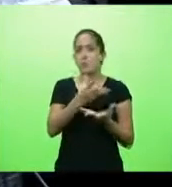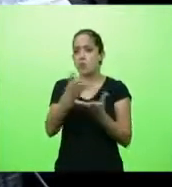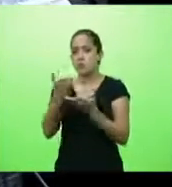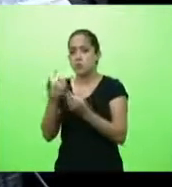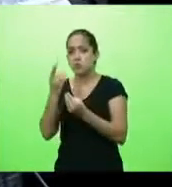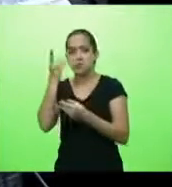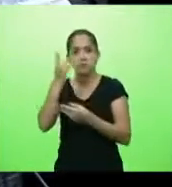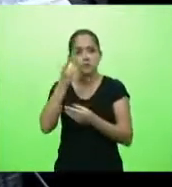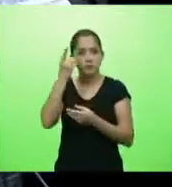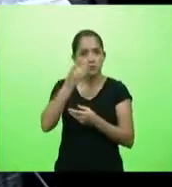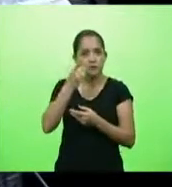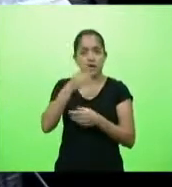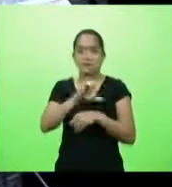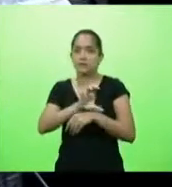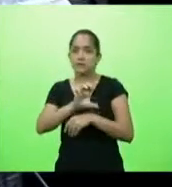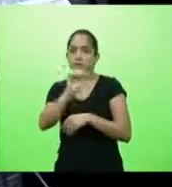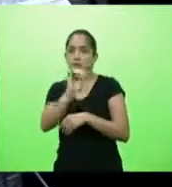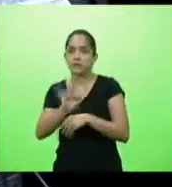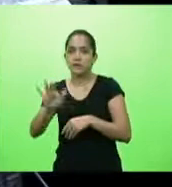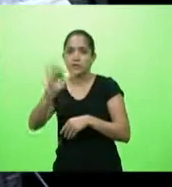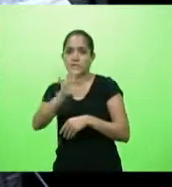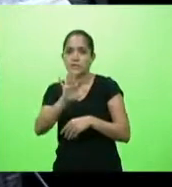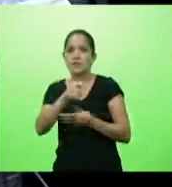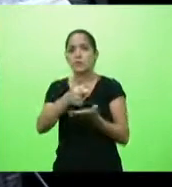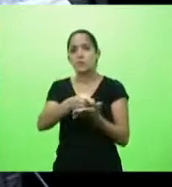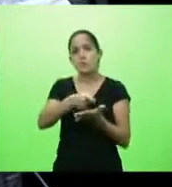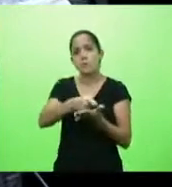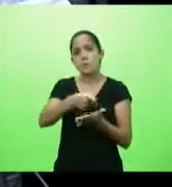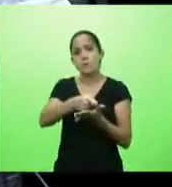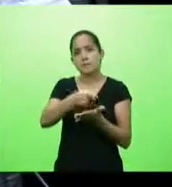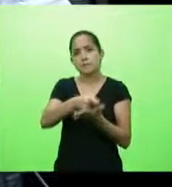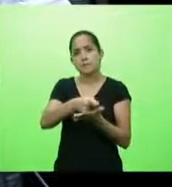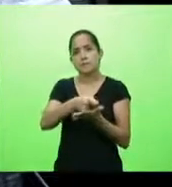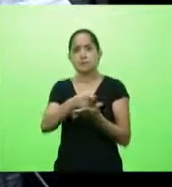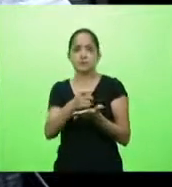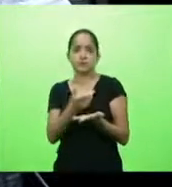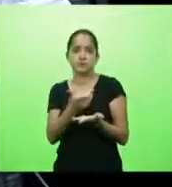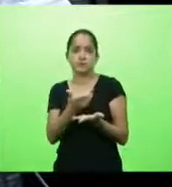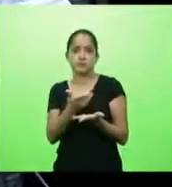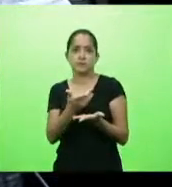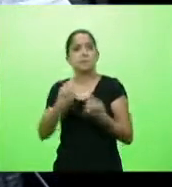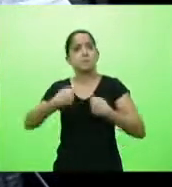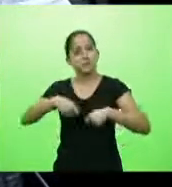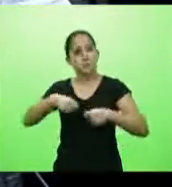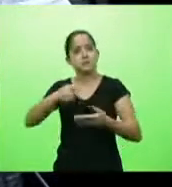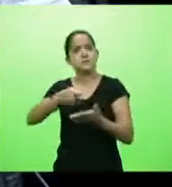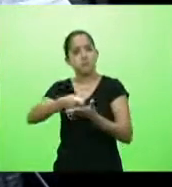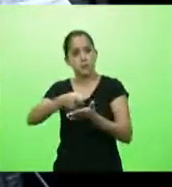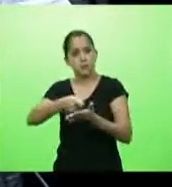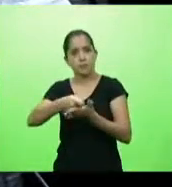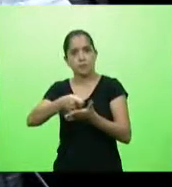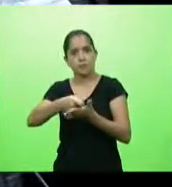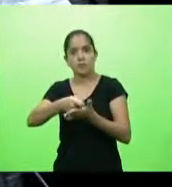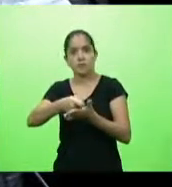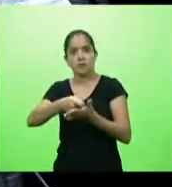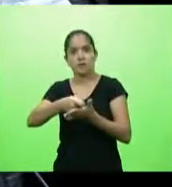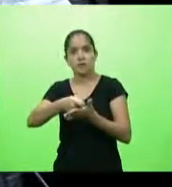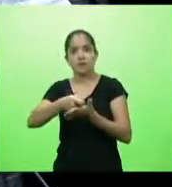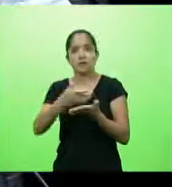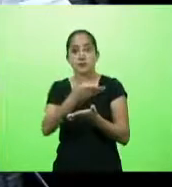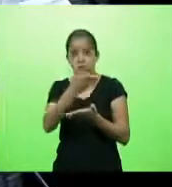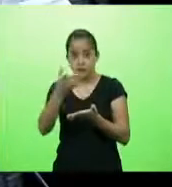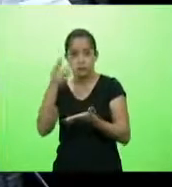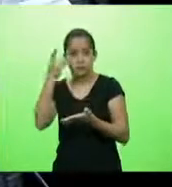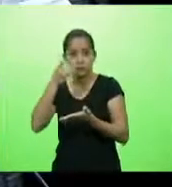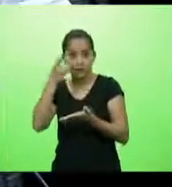de nível estadual, federal, cobrando a questão das vacinas. E tem que cobrar mesmo. Os deputados servem para